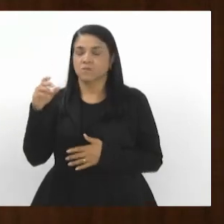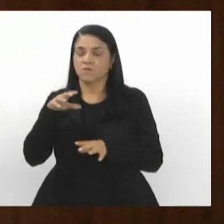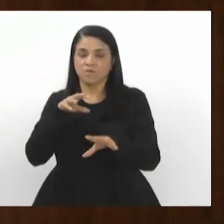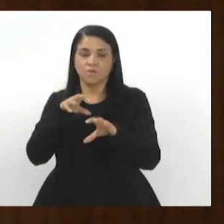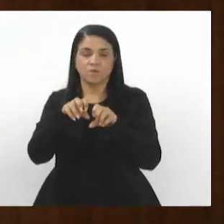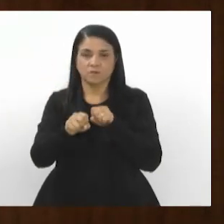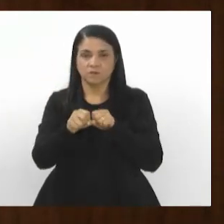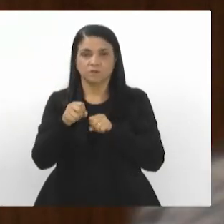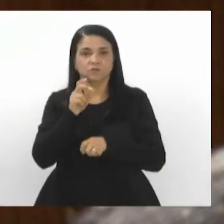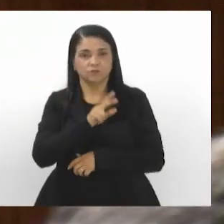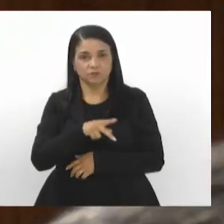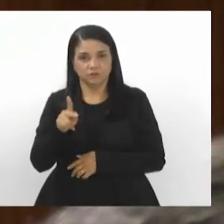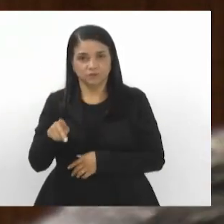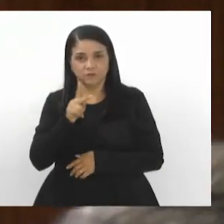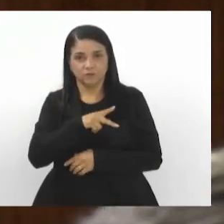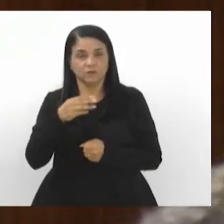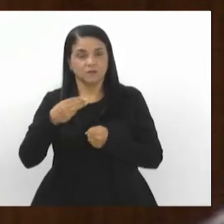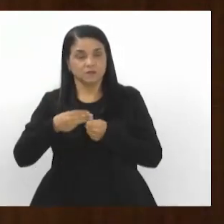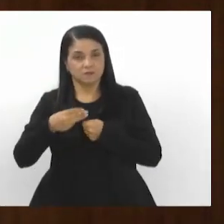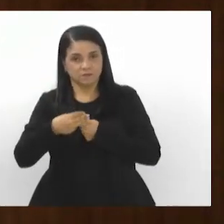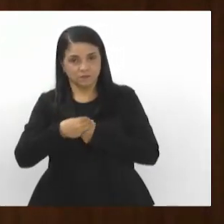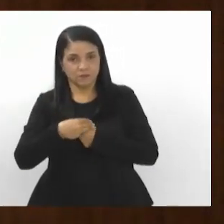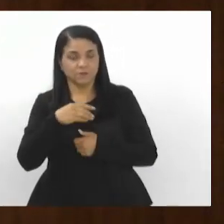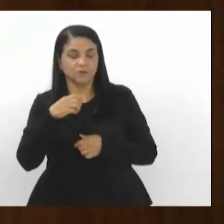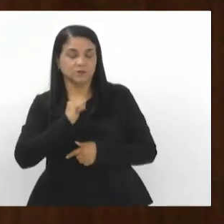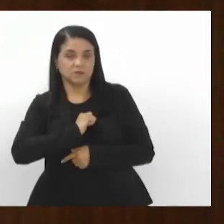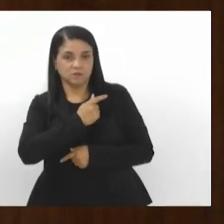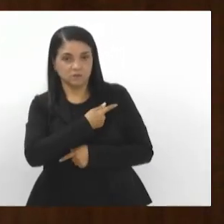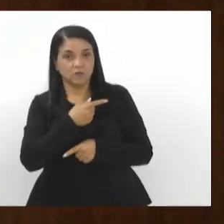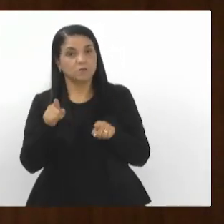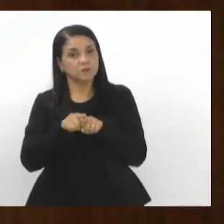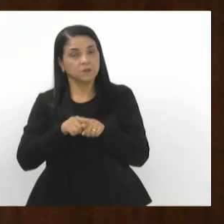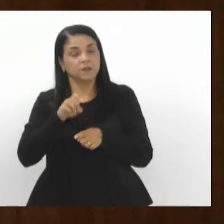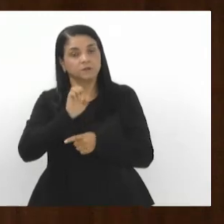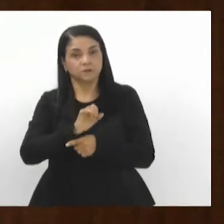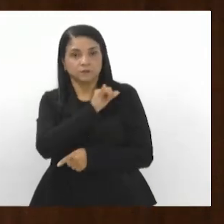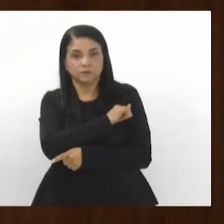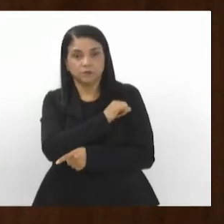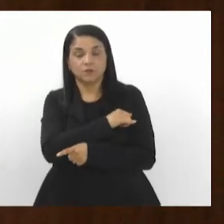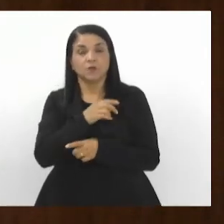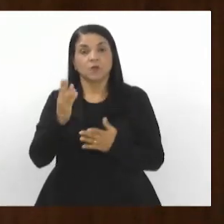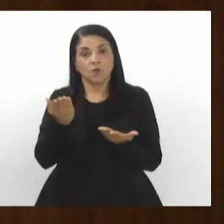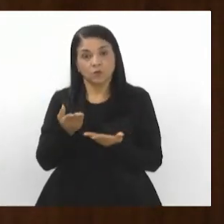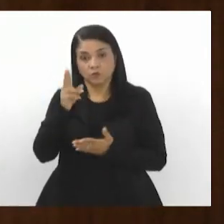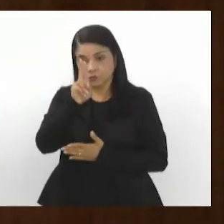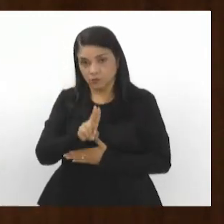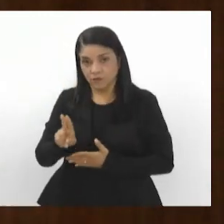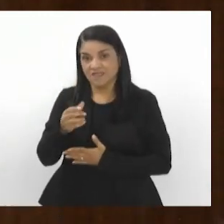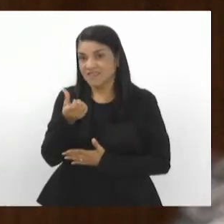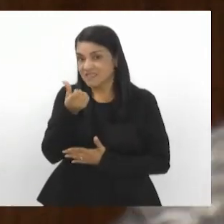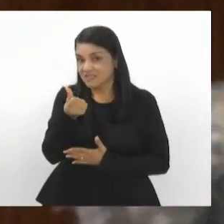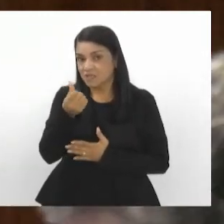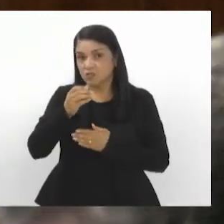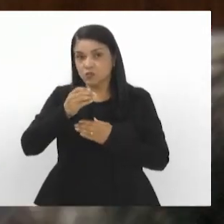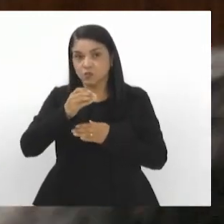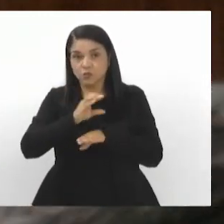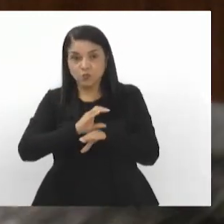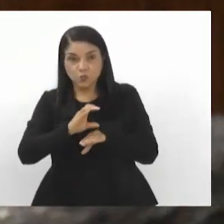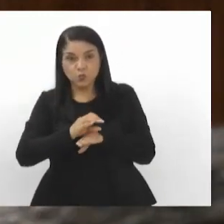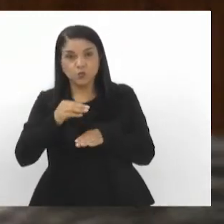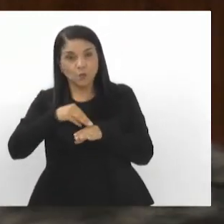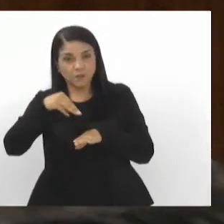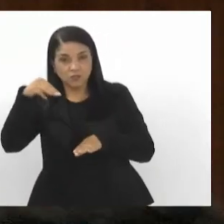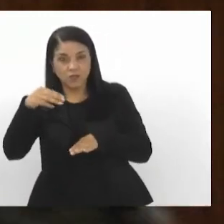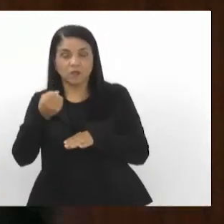professores, não apenas da cidade de São Gonçalo, mas também do Rio de Janeiro, visto que é uma universidade hoje que tem 6 cursos, alguns mestrados e